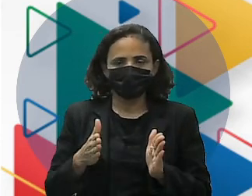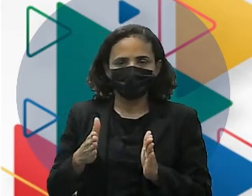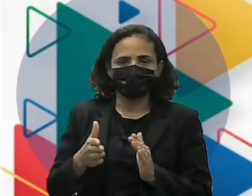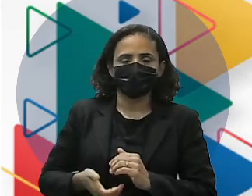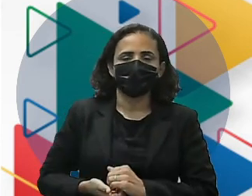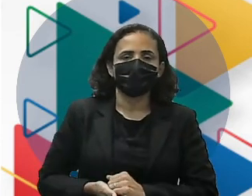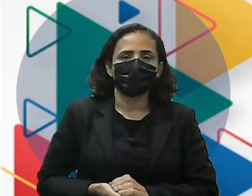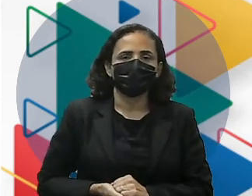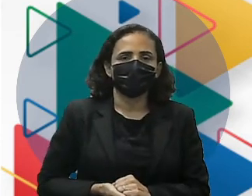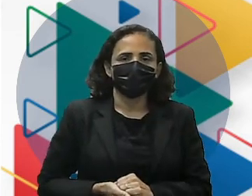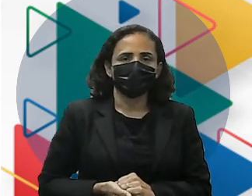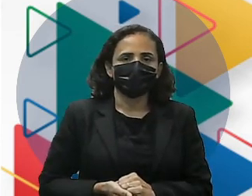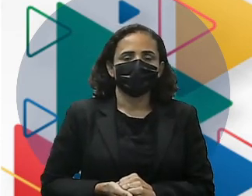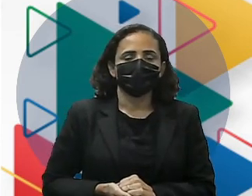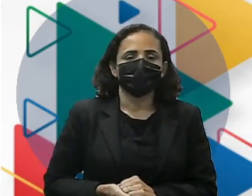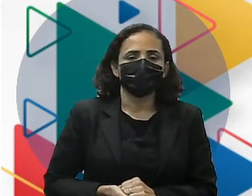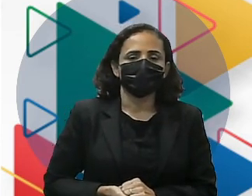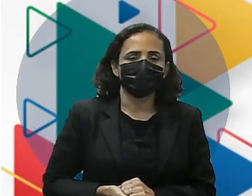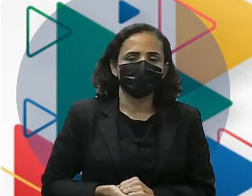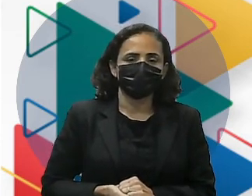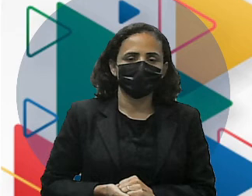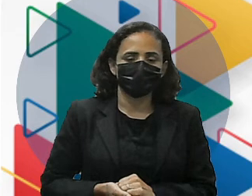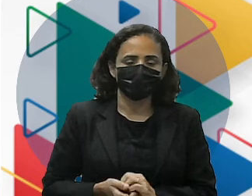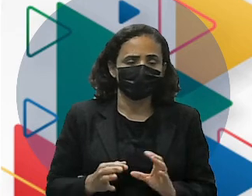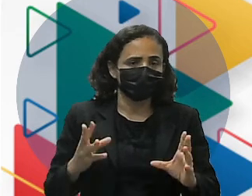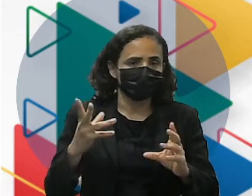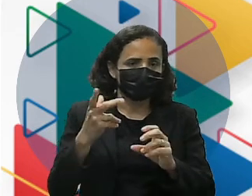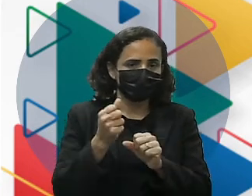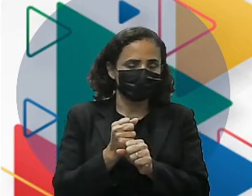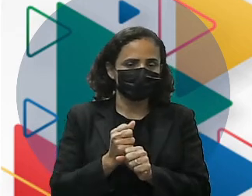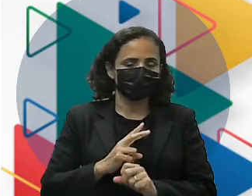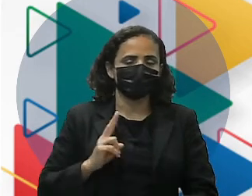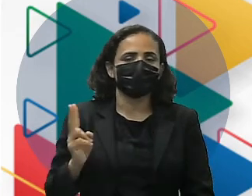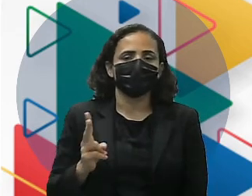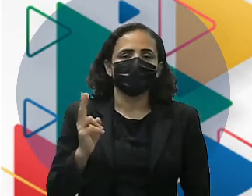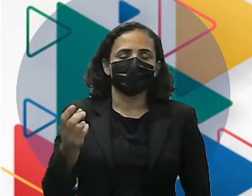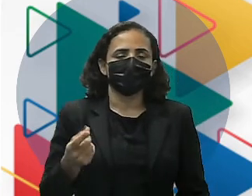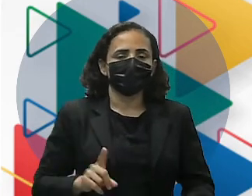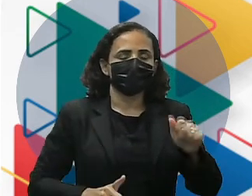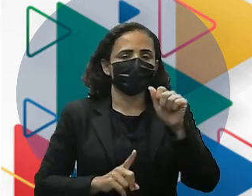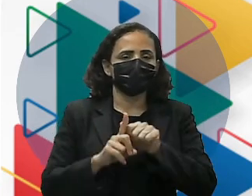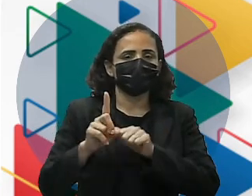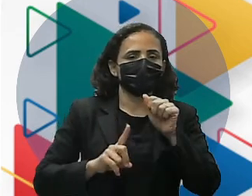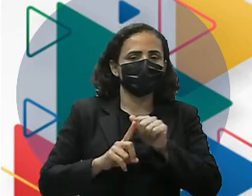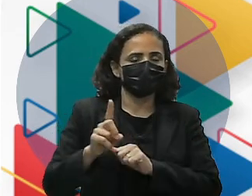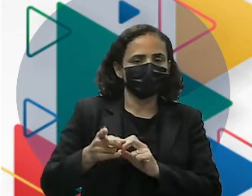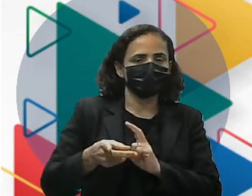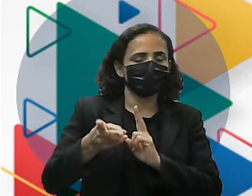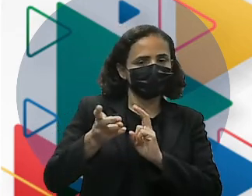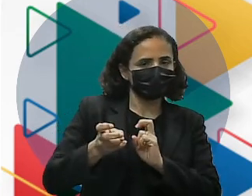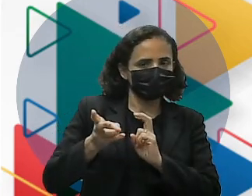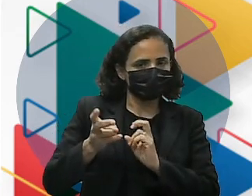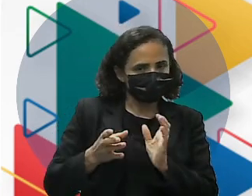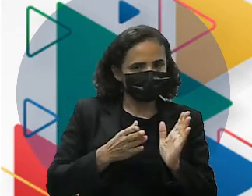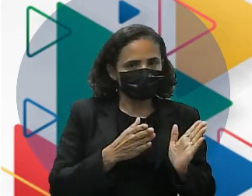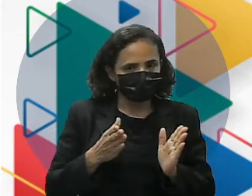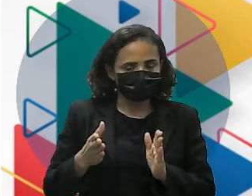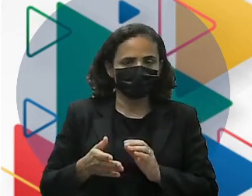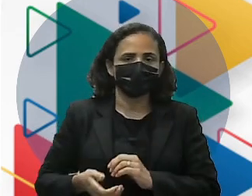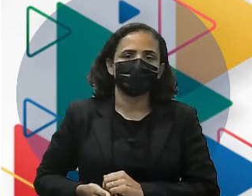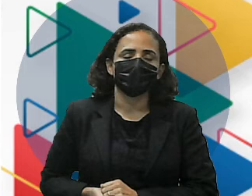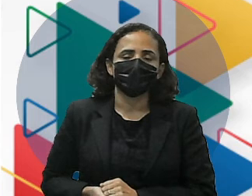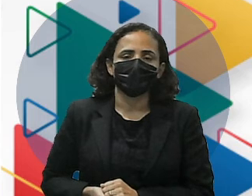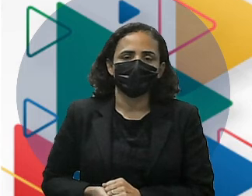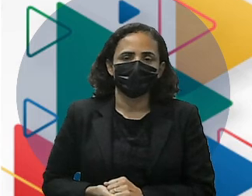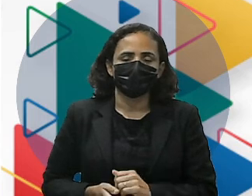gráfico de colunas aí, todos os valores mês a mês. Percebeste? Então, observe.